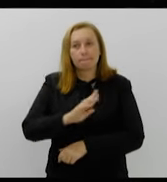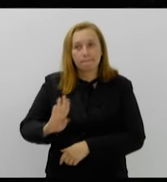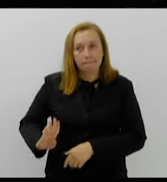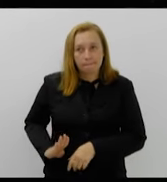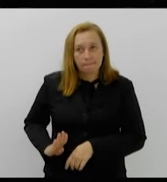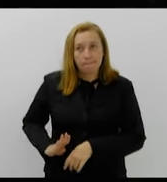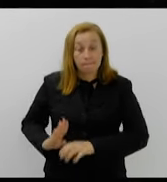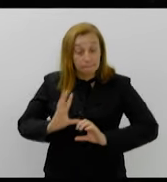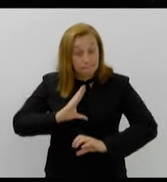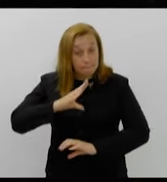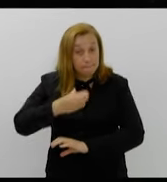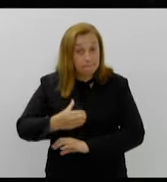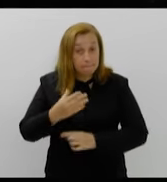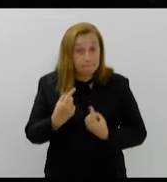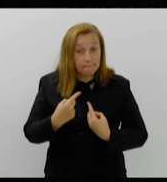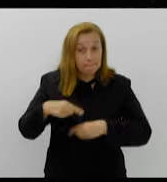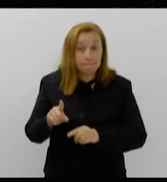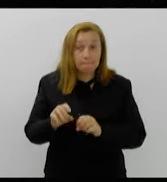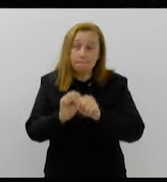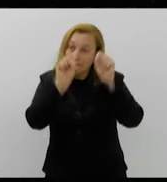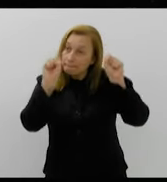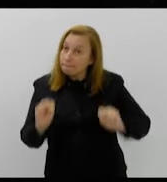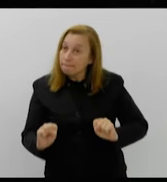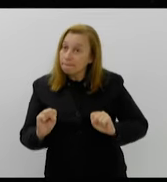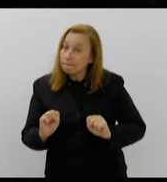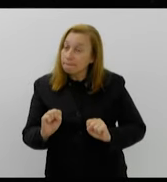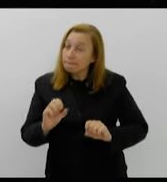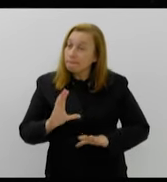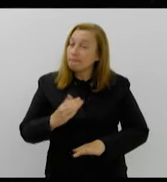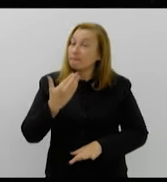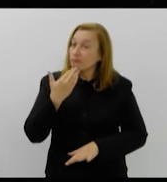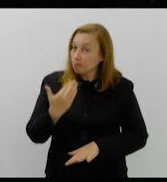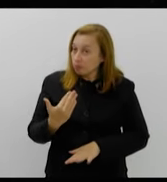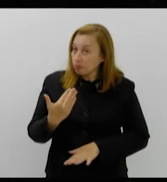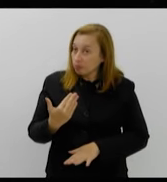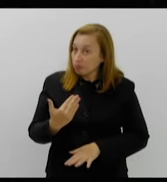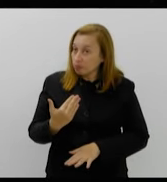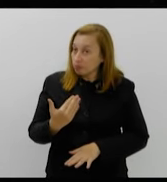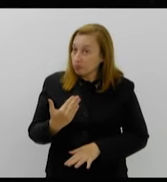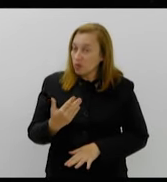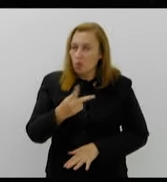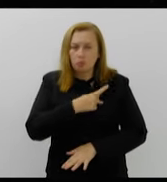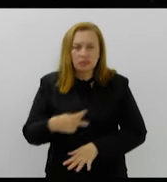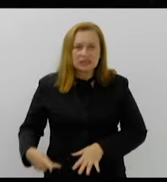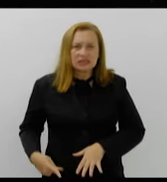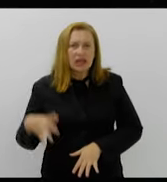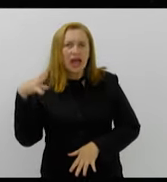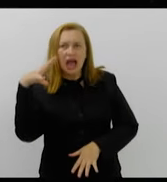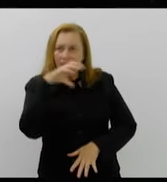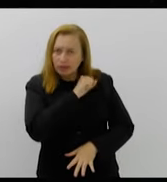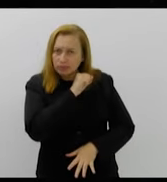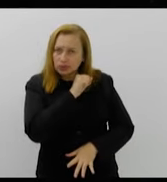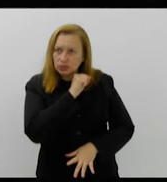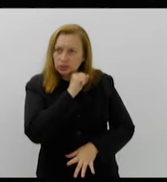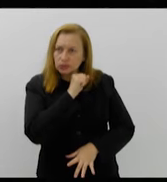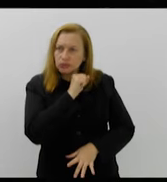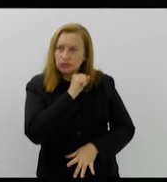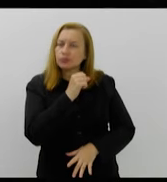coragem para enfrentar o sistema e quando eu fiz o pedido ele prontamente